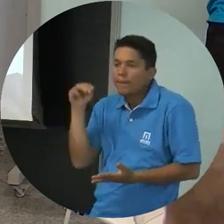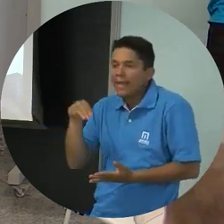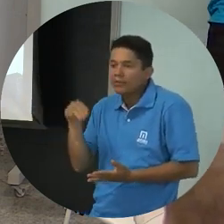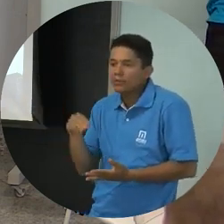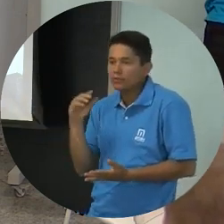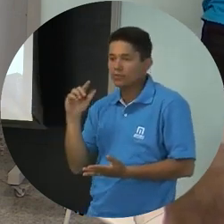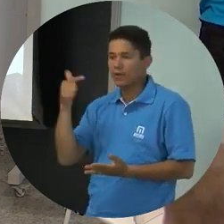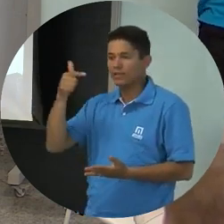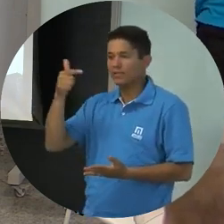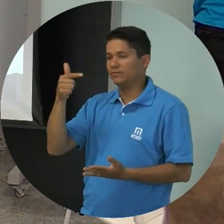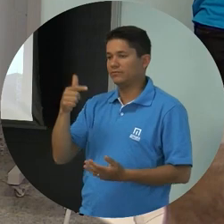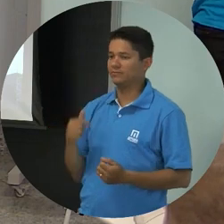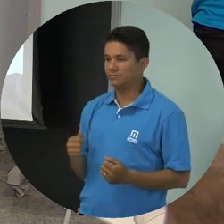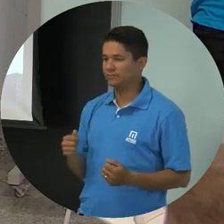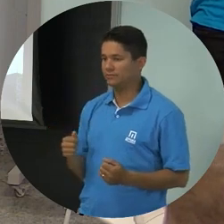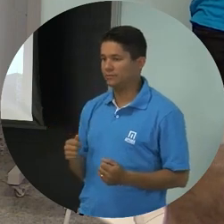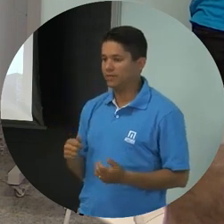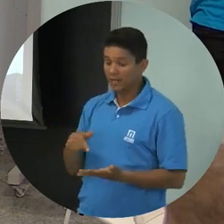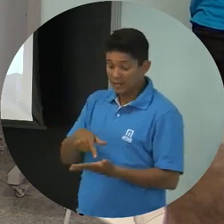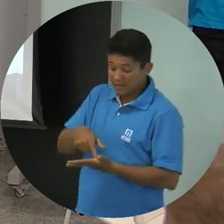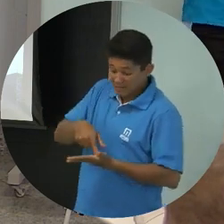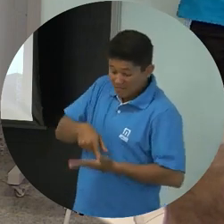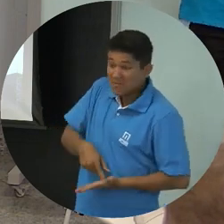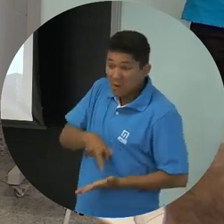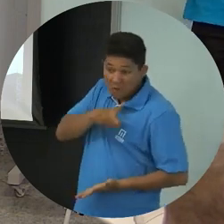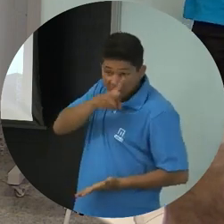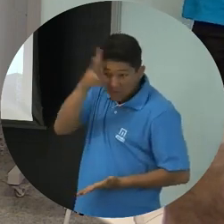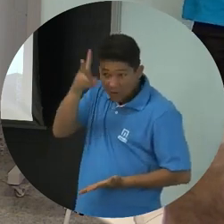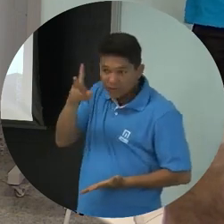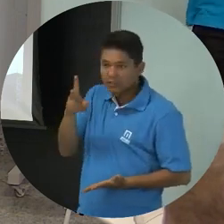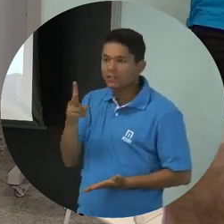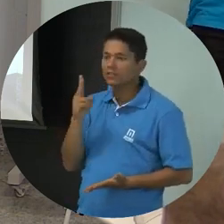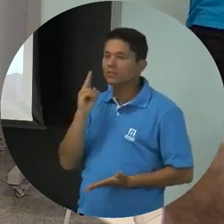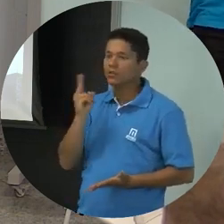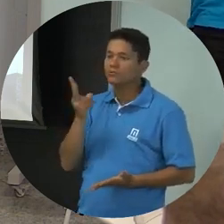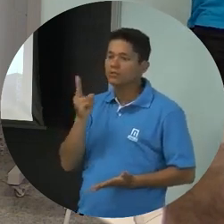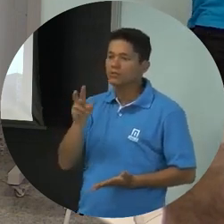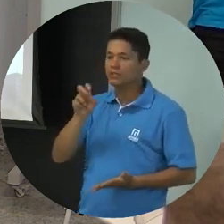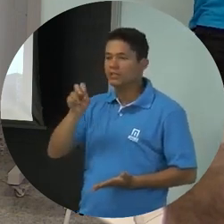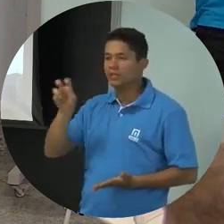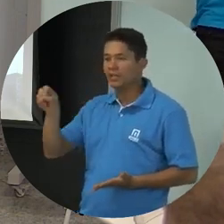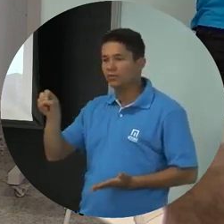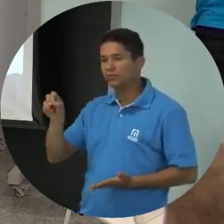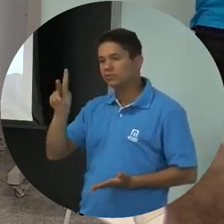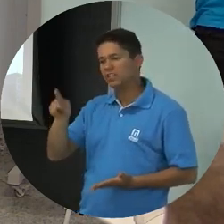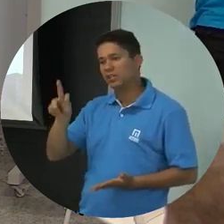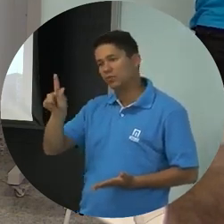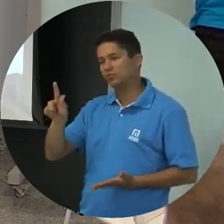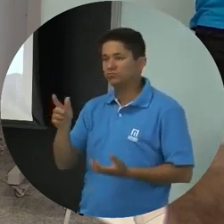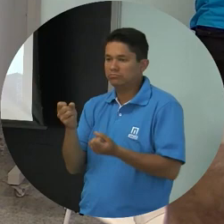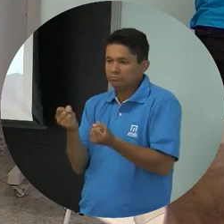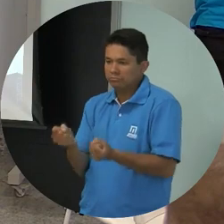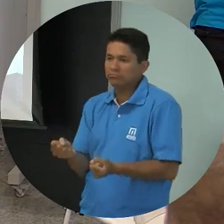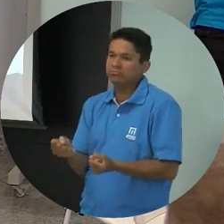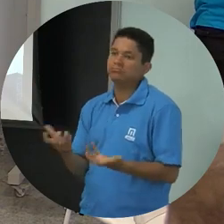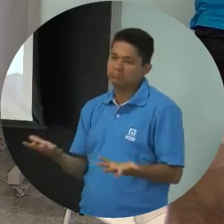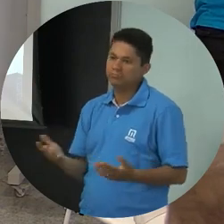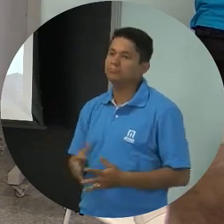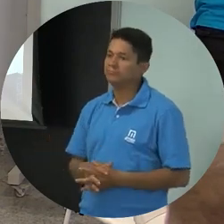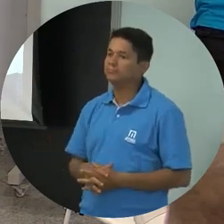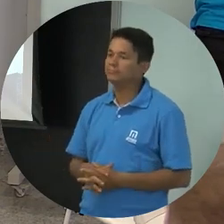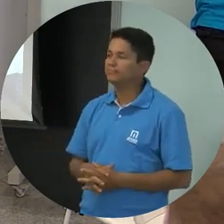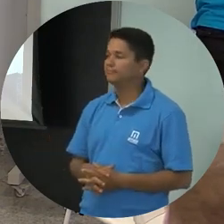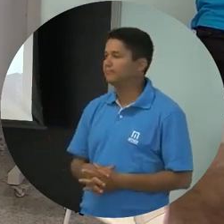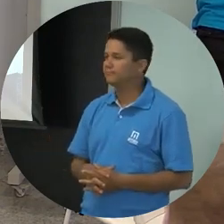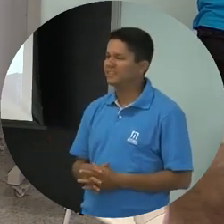força do jato é de 2.500 quilos por centímetro quadrado. eu acho que é suficiente para a gente poder remover alguma